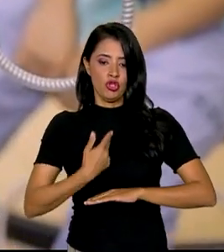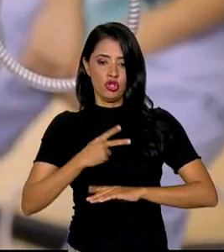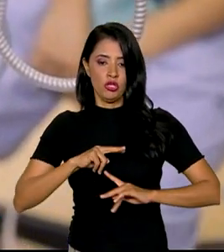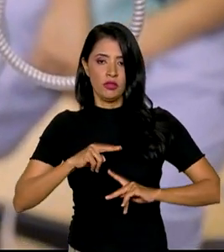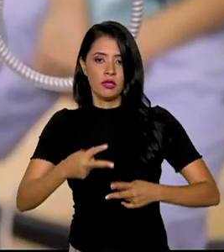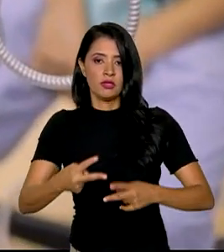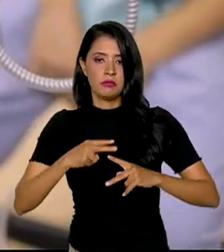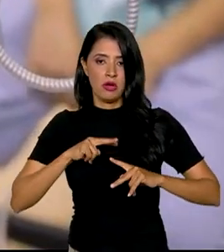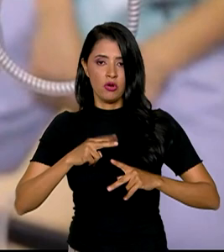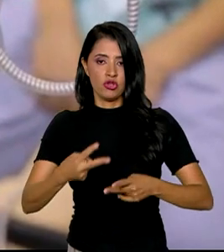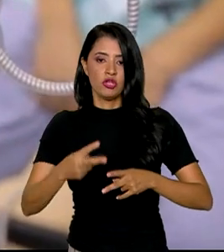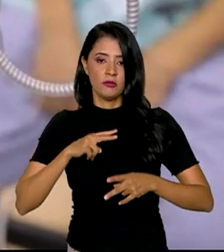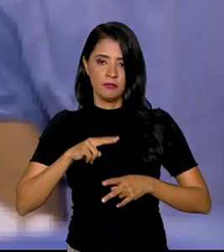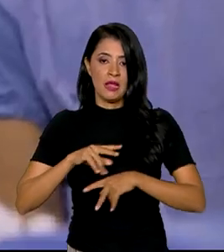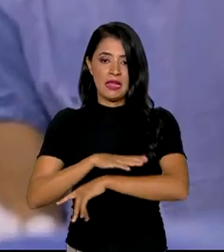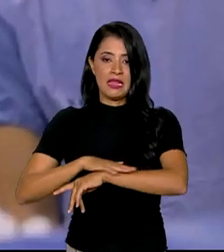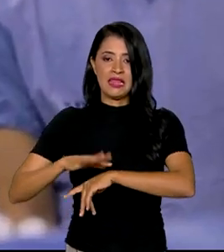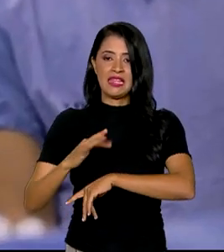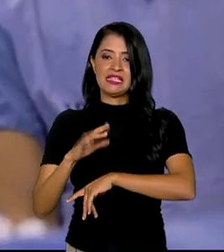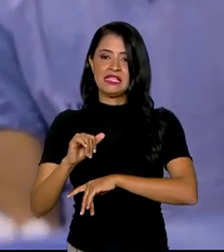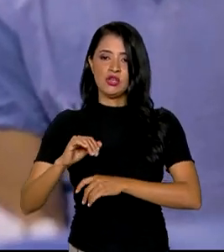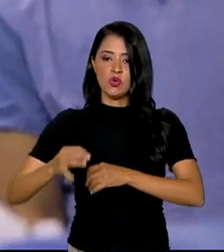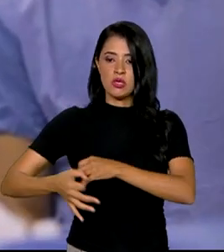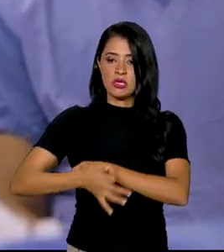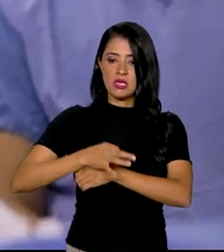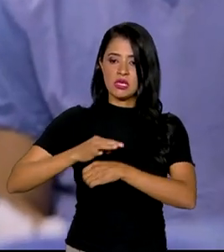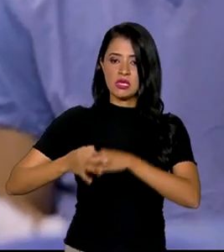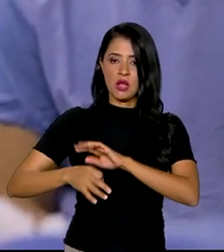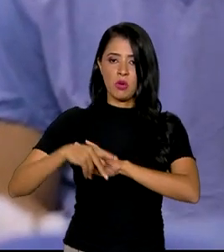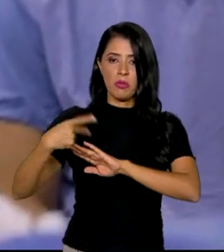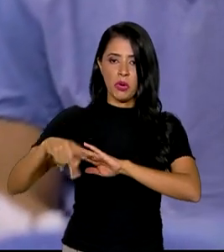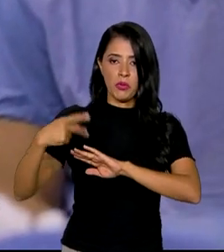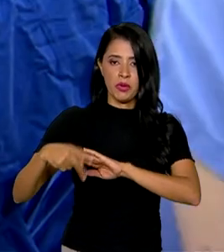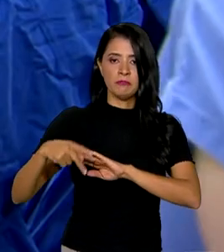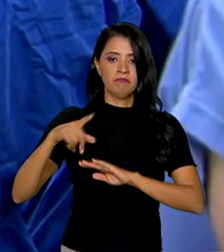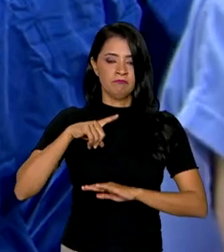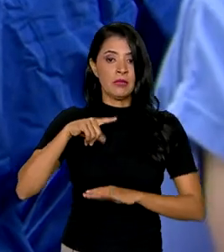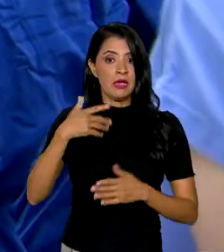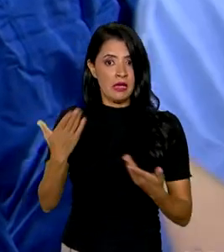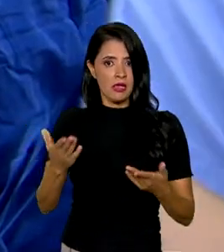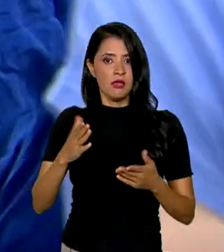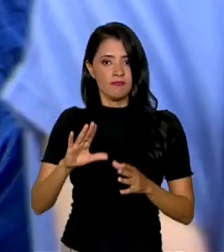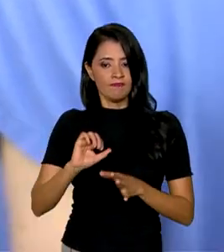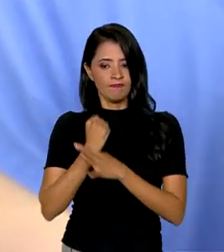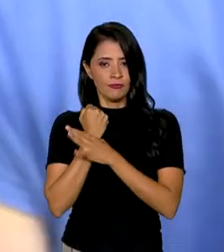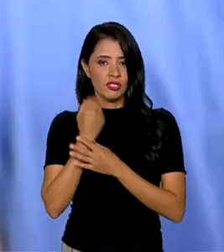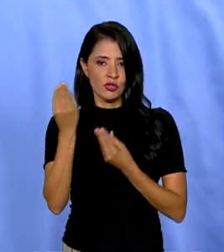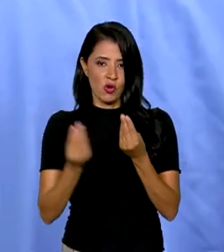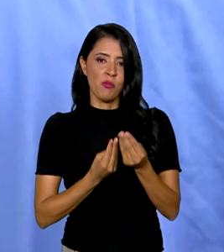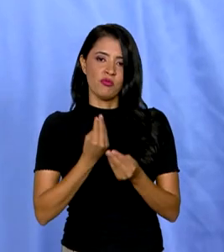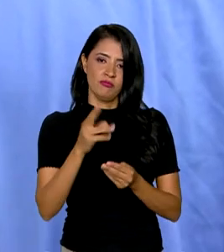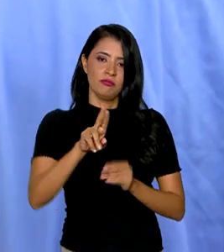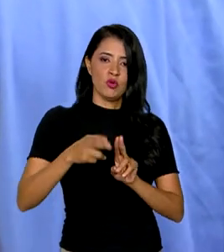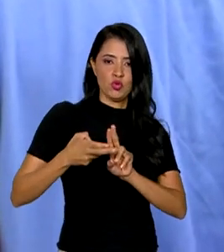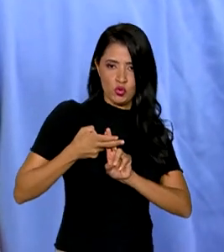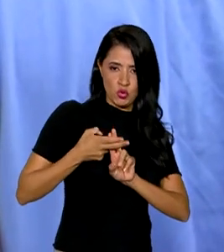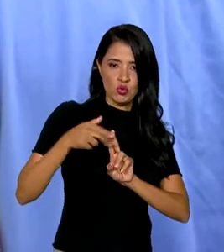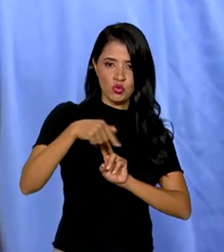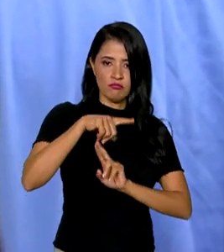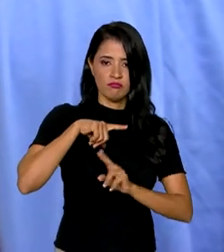de órgãos tecidos e células do mundo ele é garantido a toda a população por meio do SUS